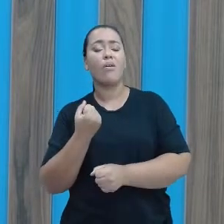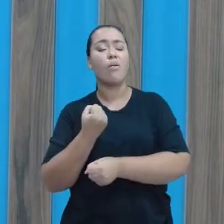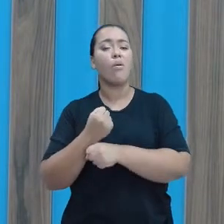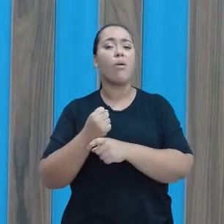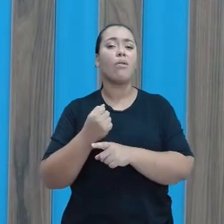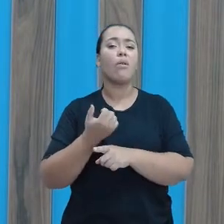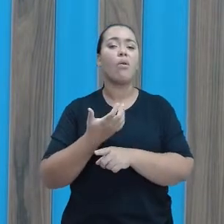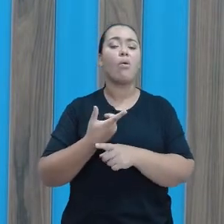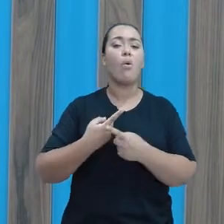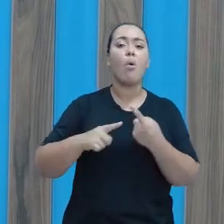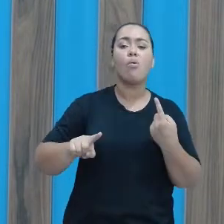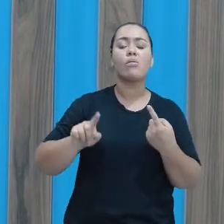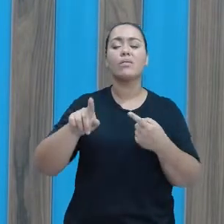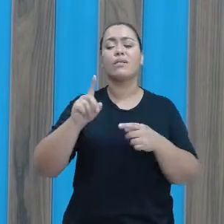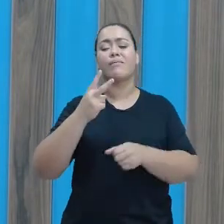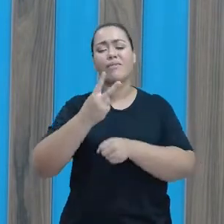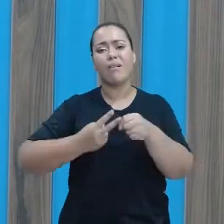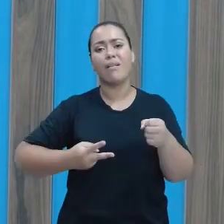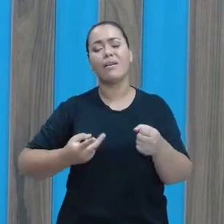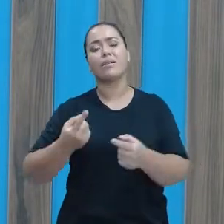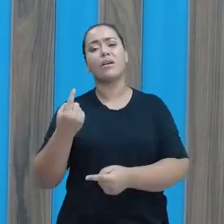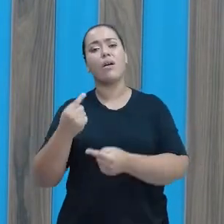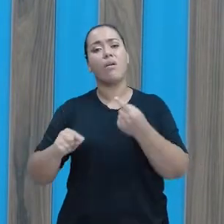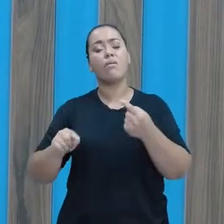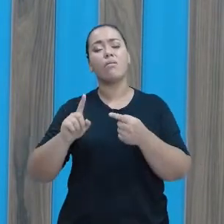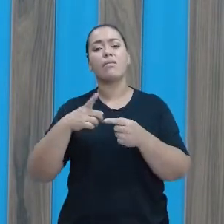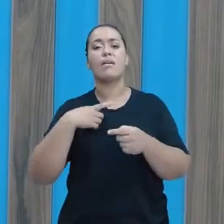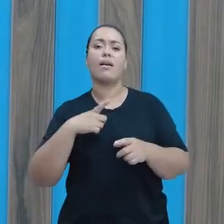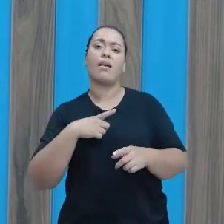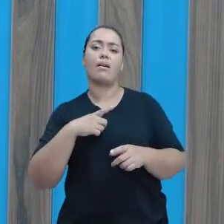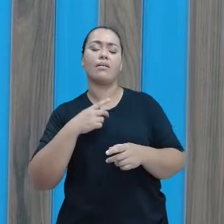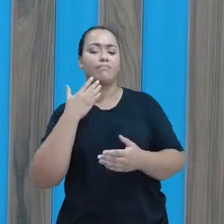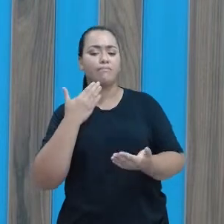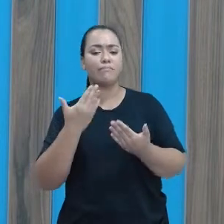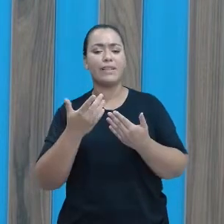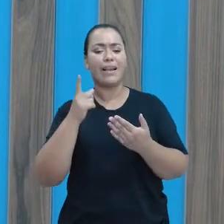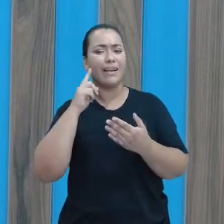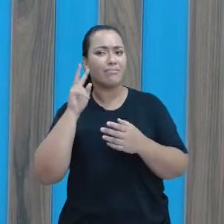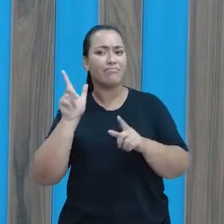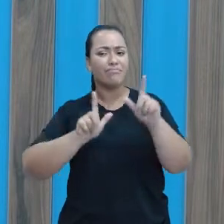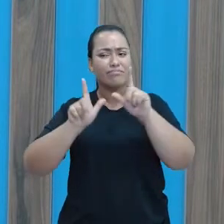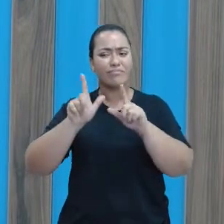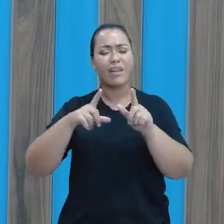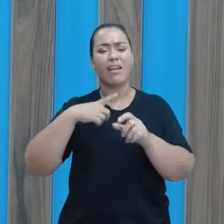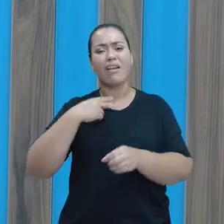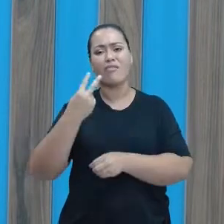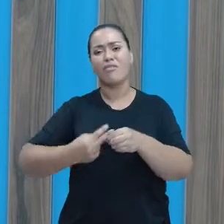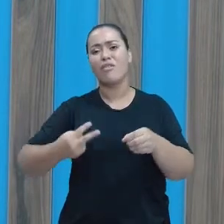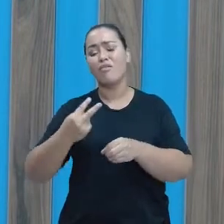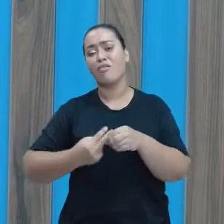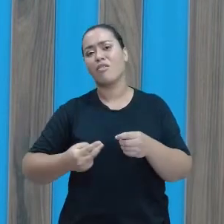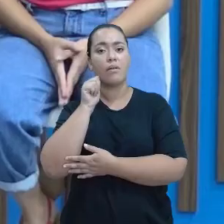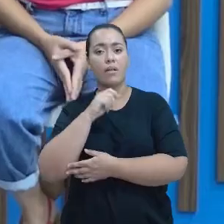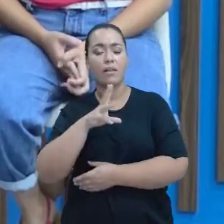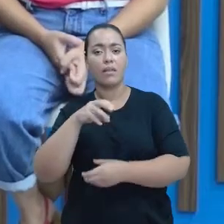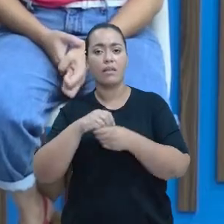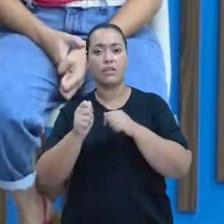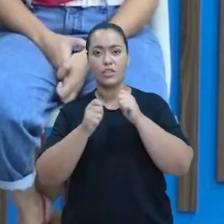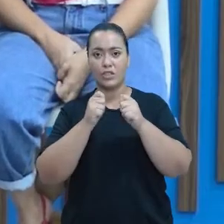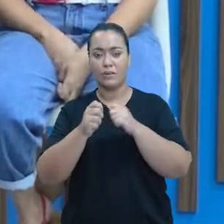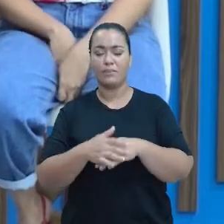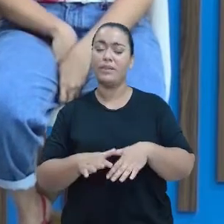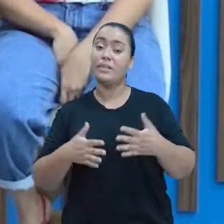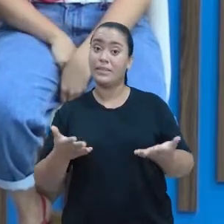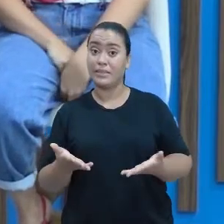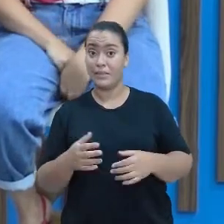que infelizmente a gente todos os dias é confrontado com essas notícias sobre violência contra a mulher. Bom, Henrique,